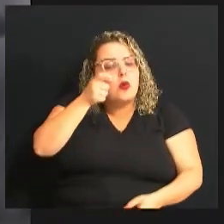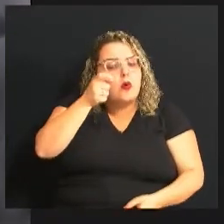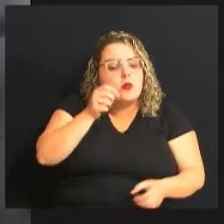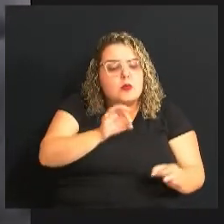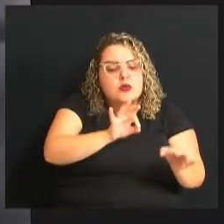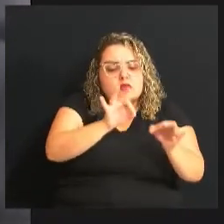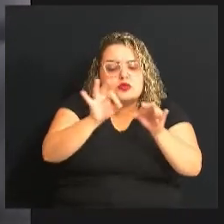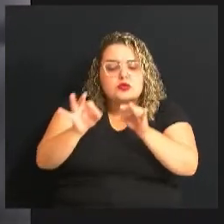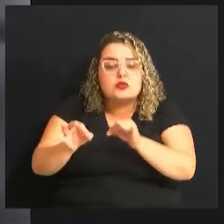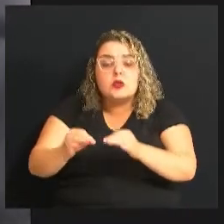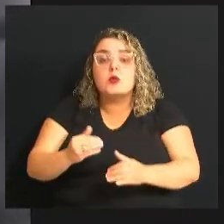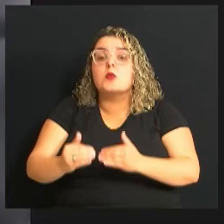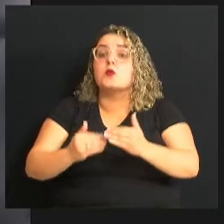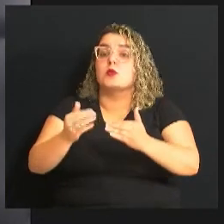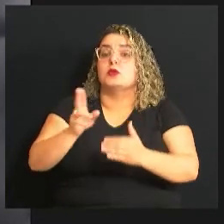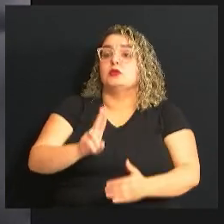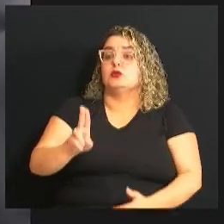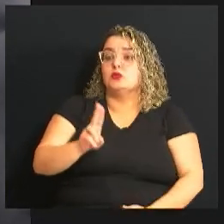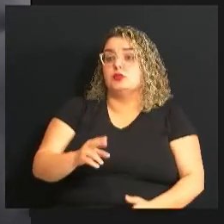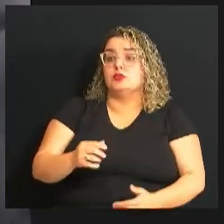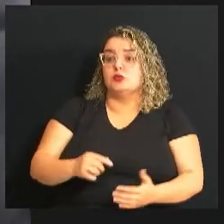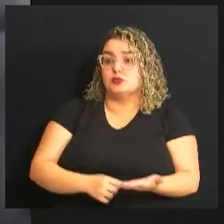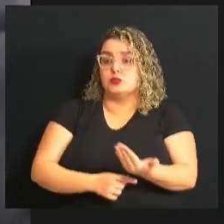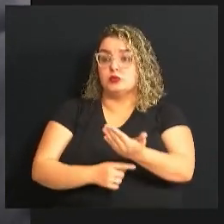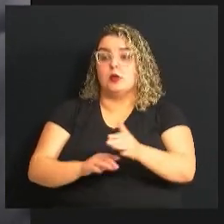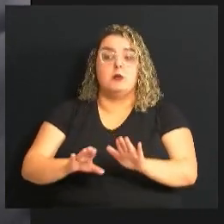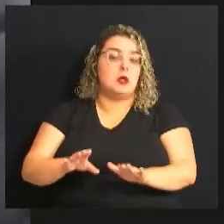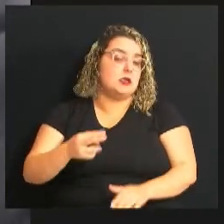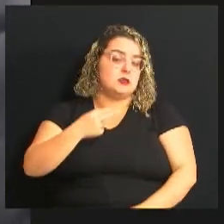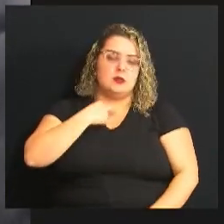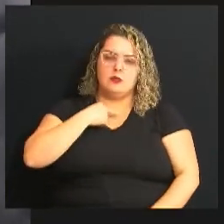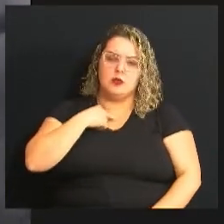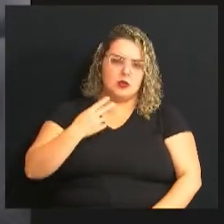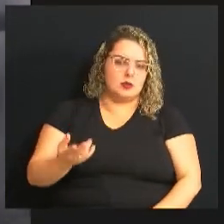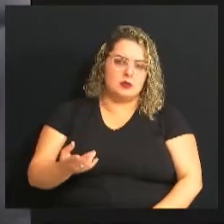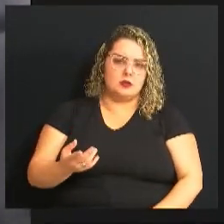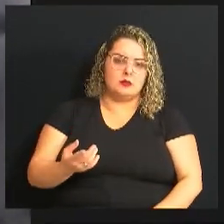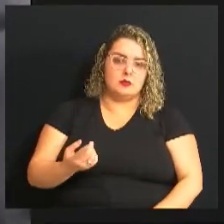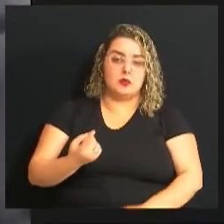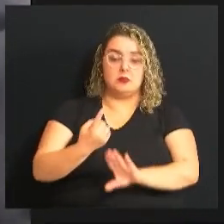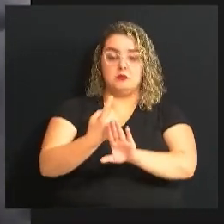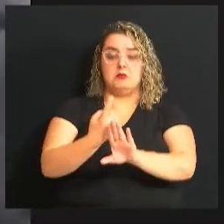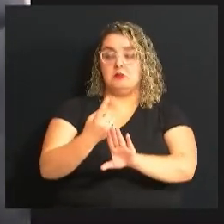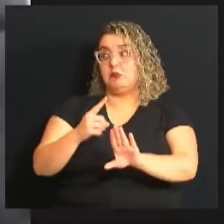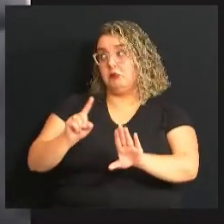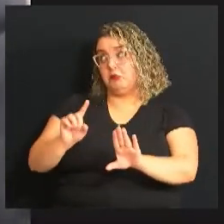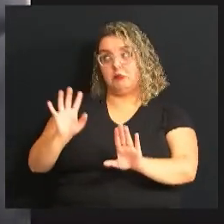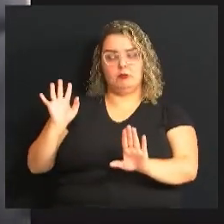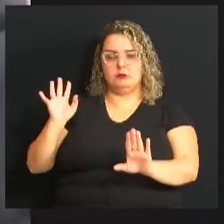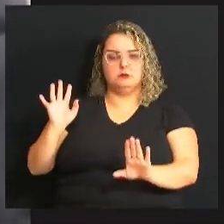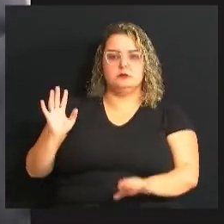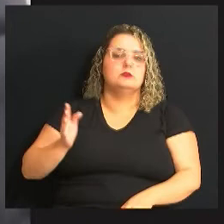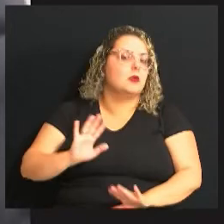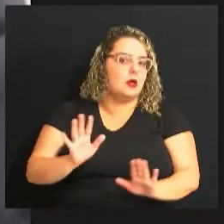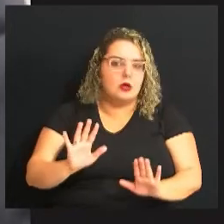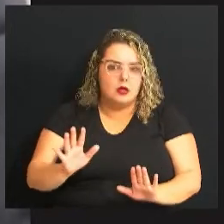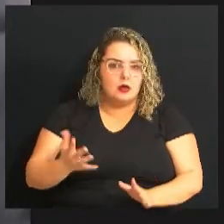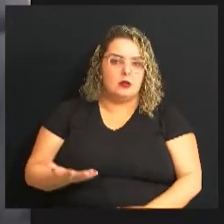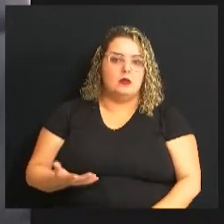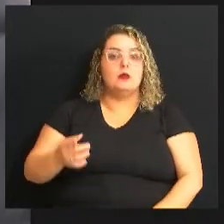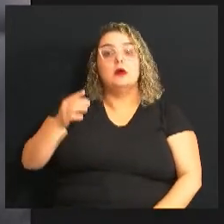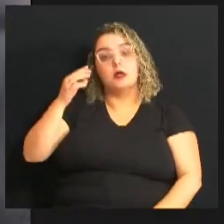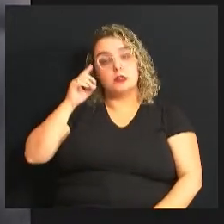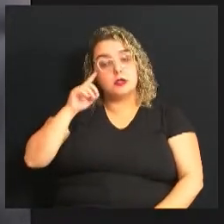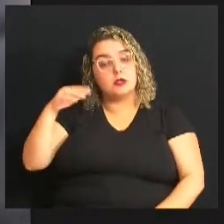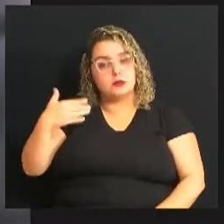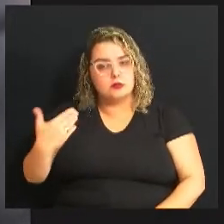esta relação do uso da tecnologia. Mas não podemos virar as costas, porque ela é presente. Ela está no nosso dia a dia.